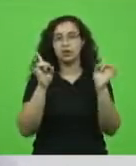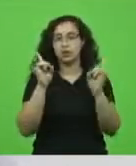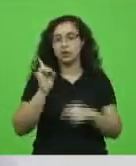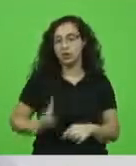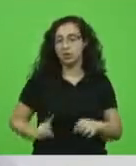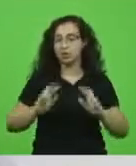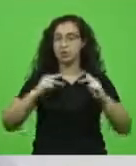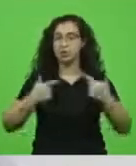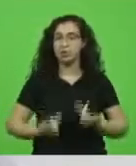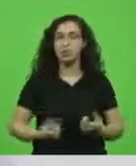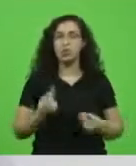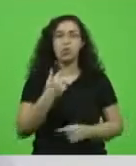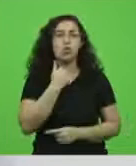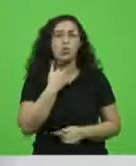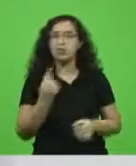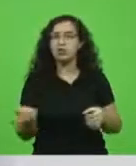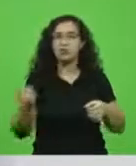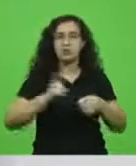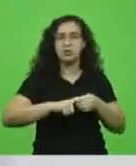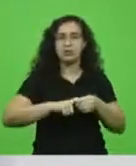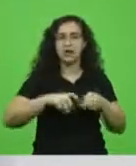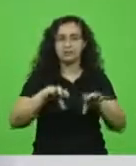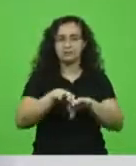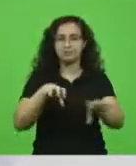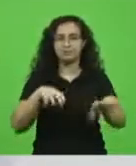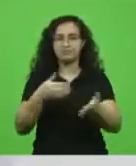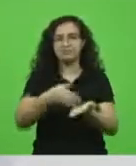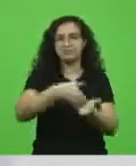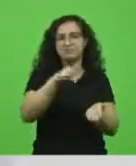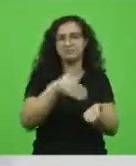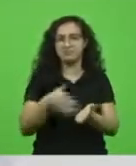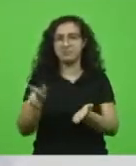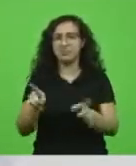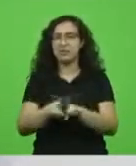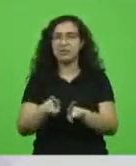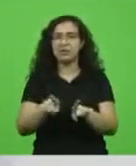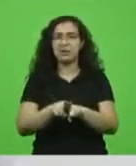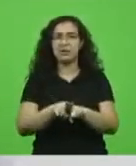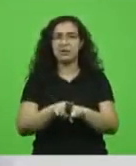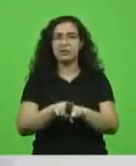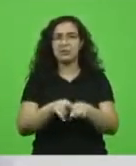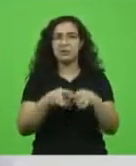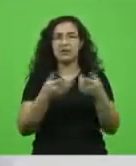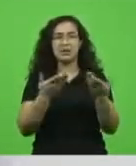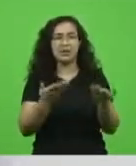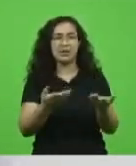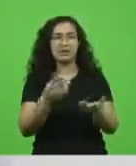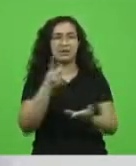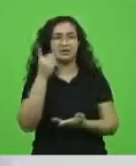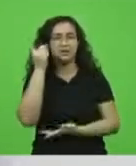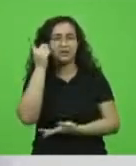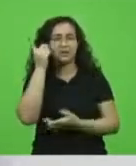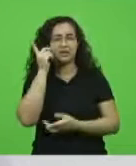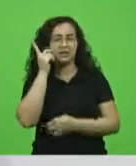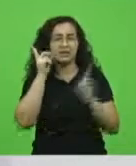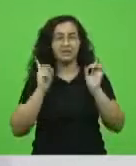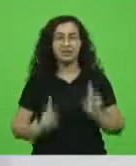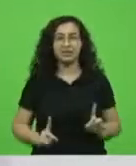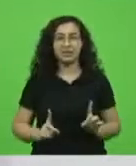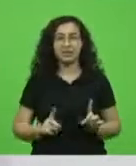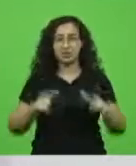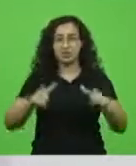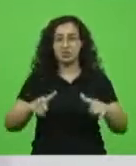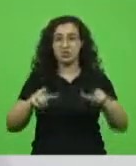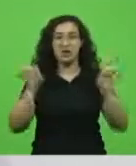se pode retornar ao tempo da exclusão e segregação das pessoas com deficiência aos ambientes exclusivos